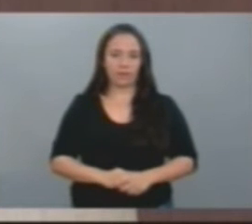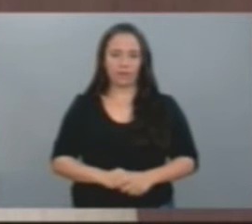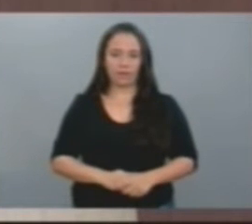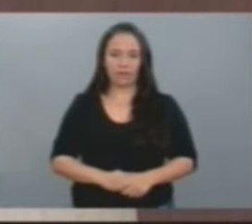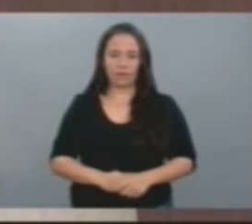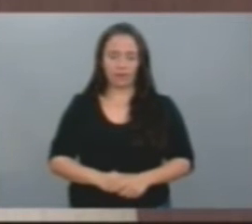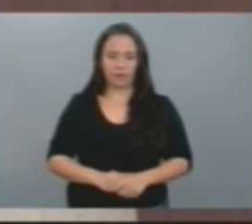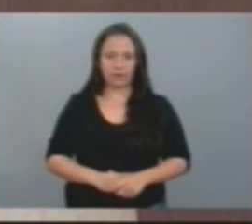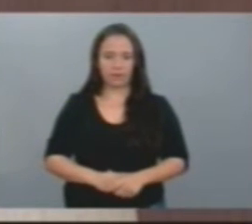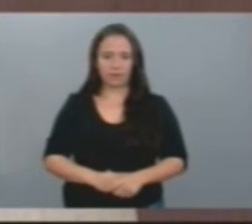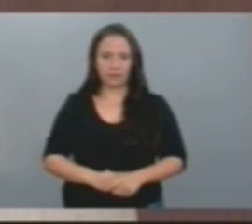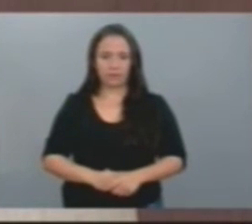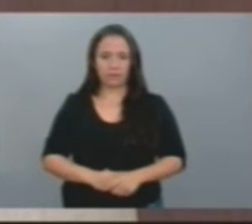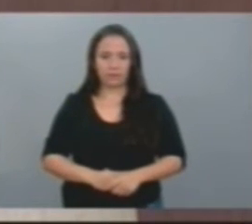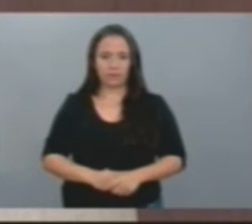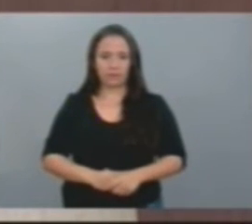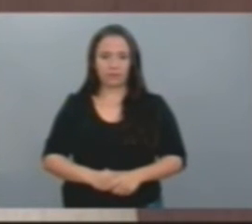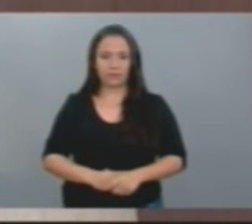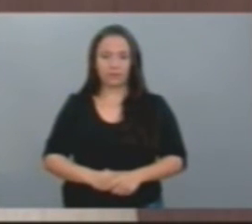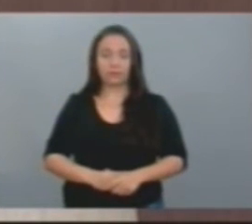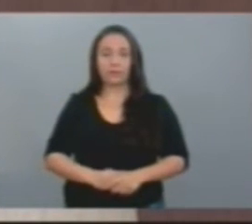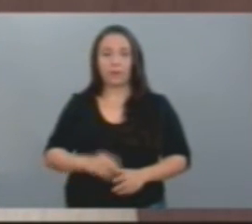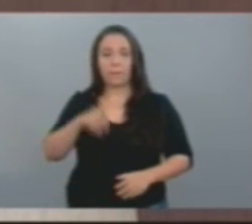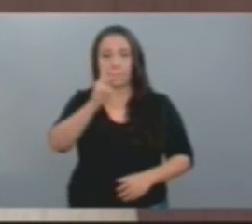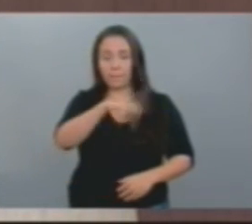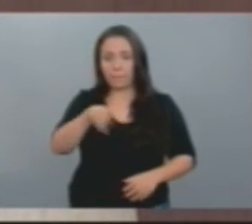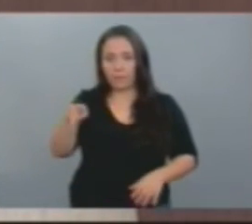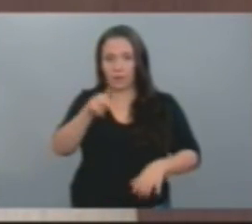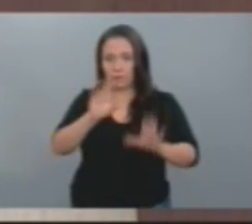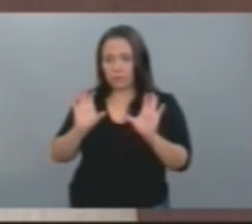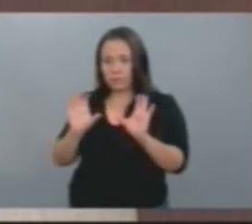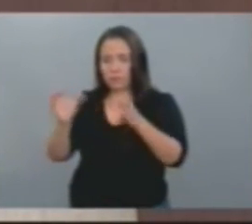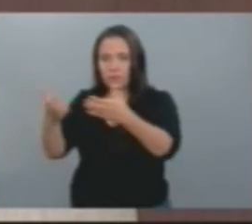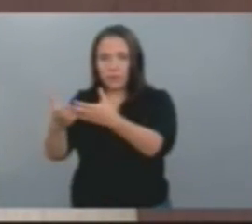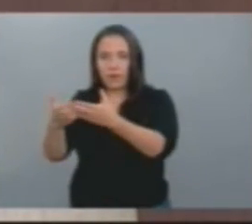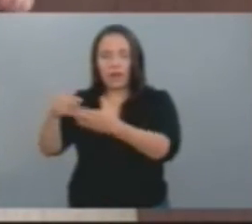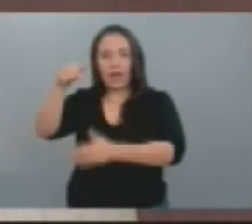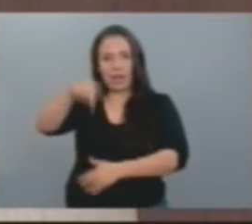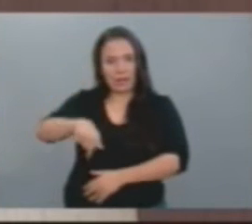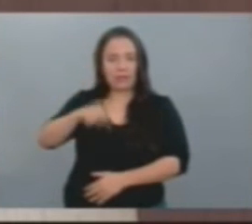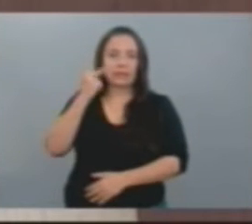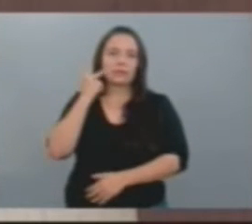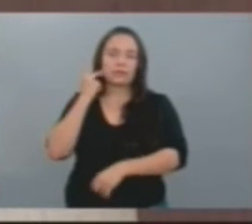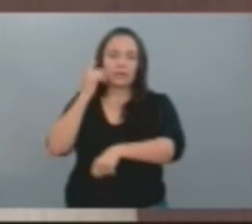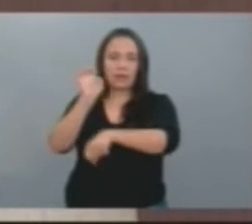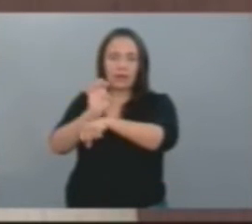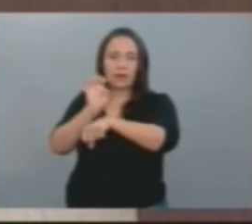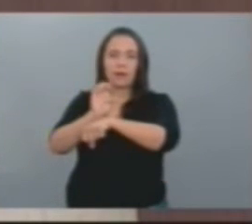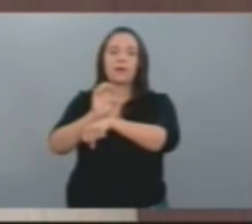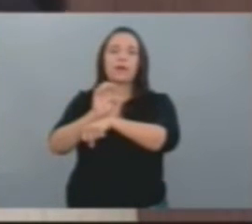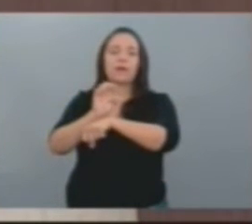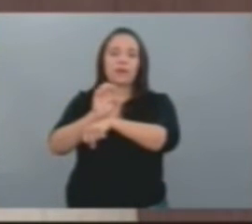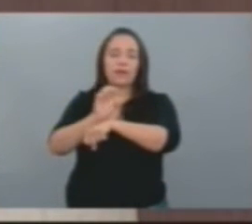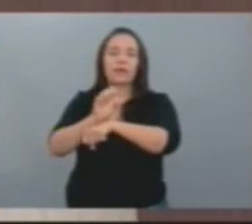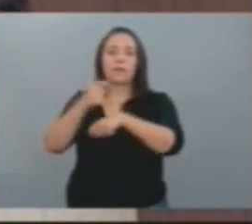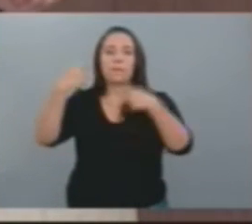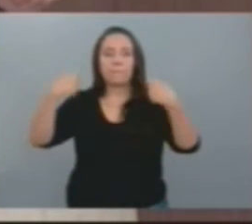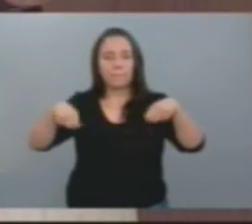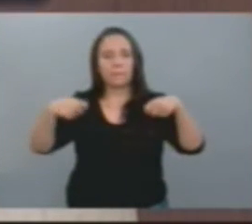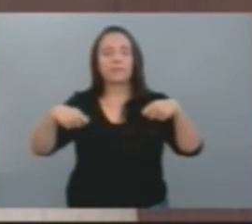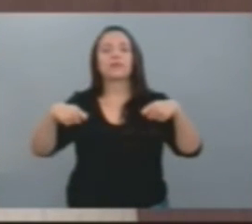a média de rendimento dos professores no Ceará alcance a média de rendimento